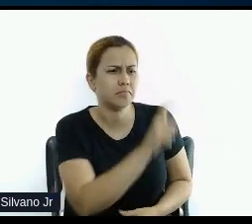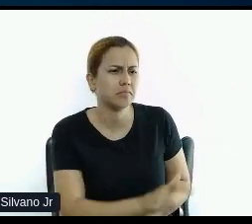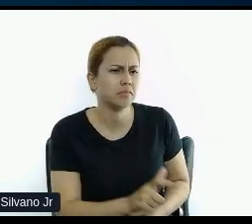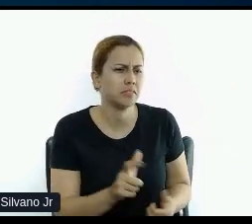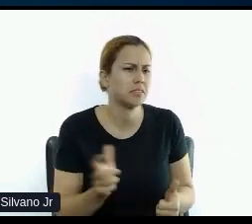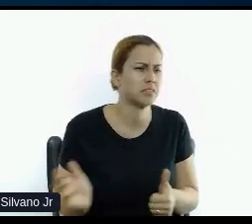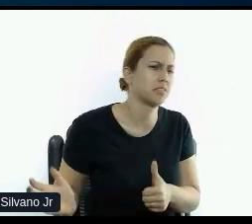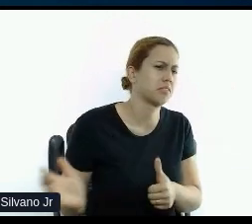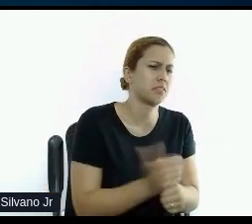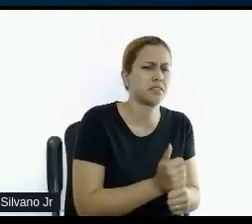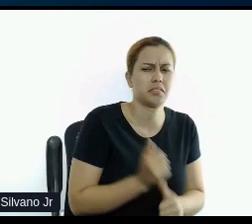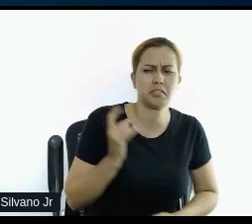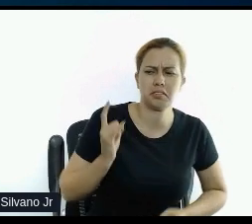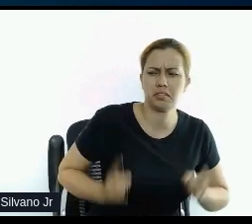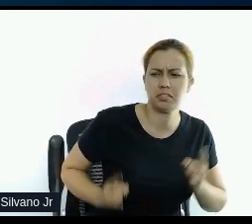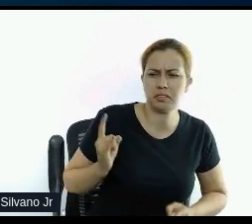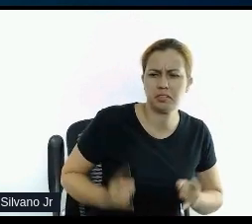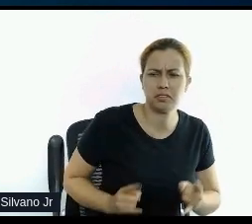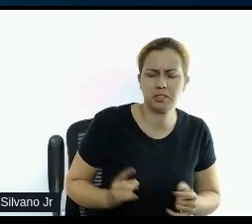substituídos pelas máquinas.